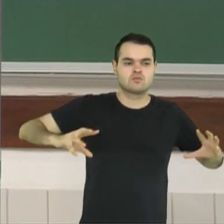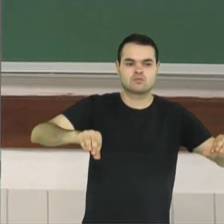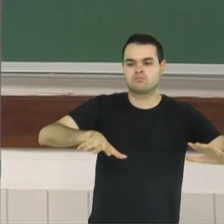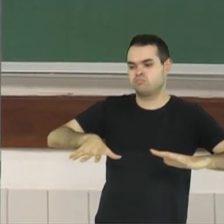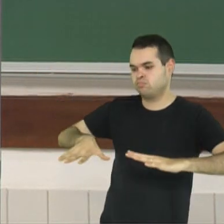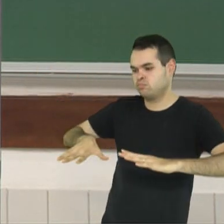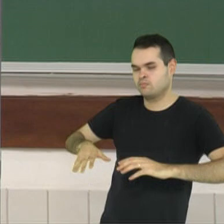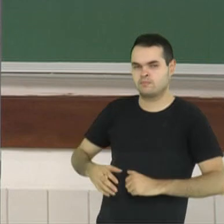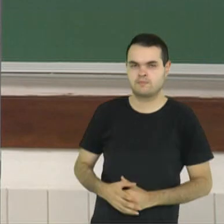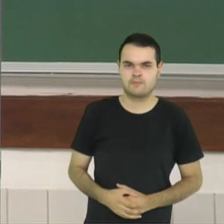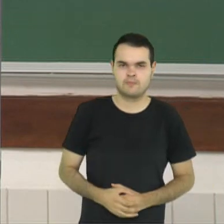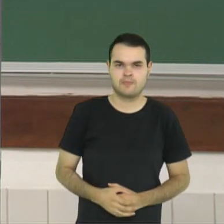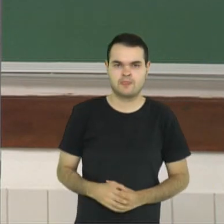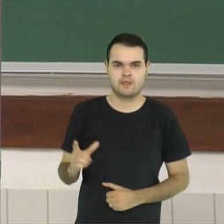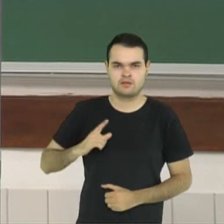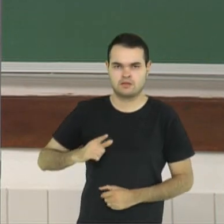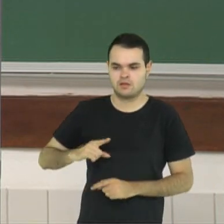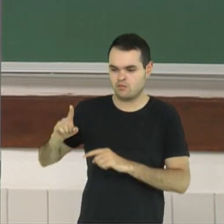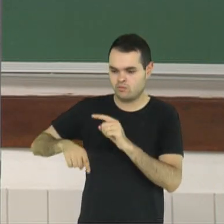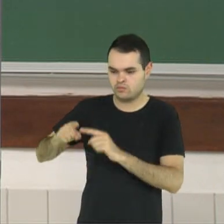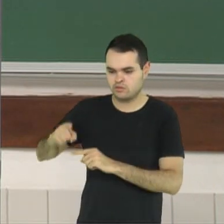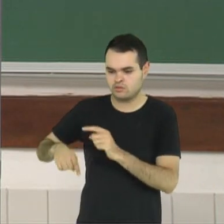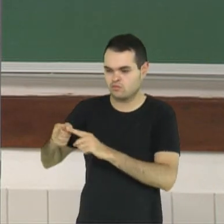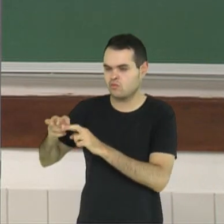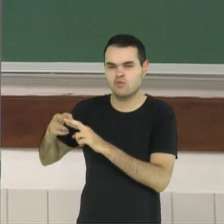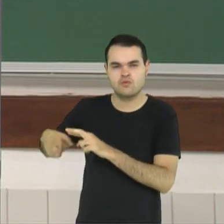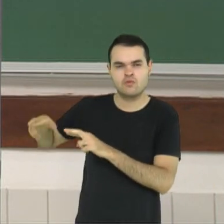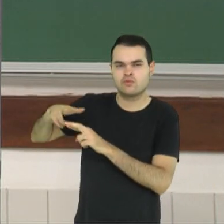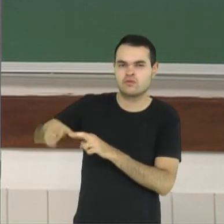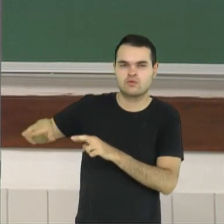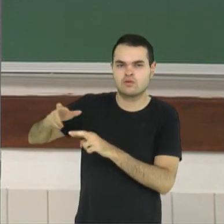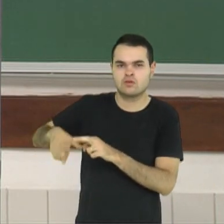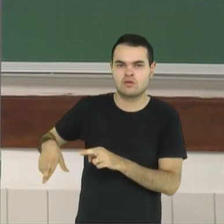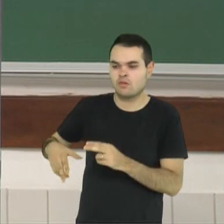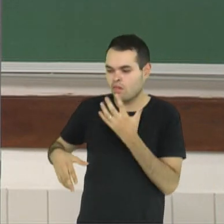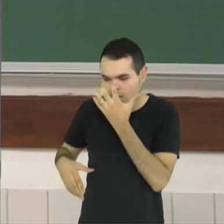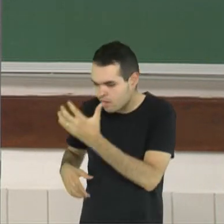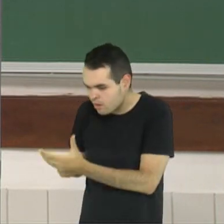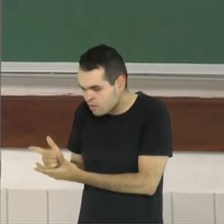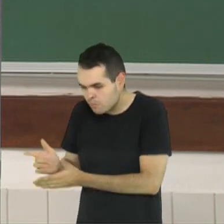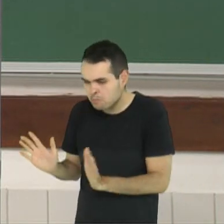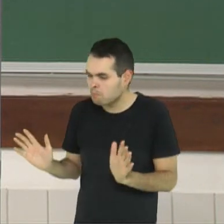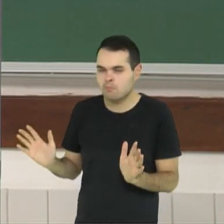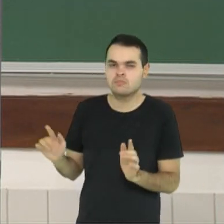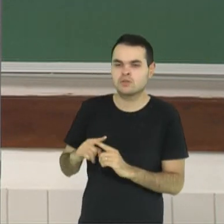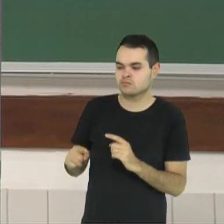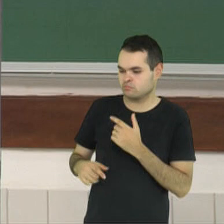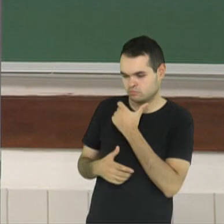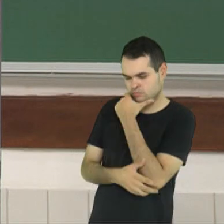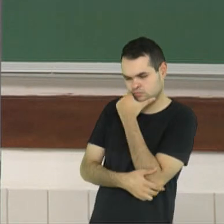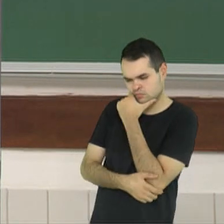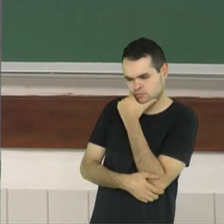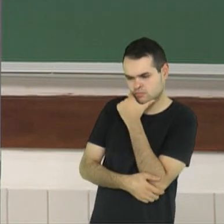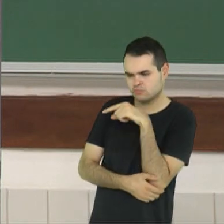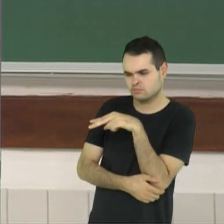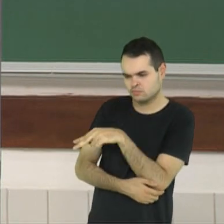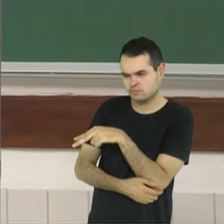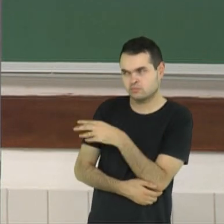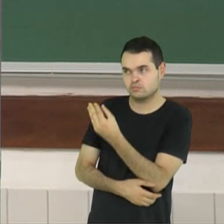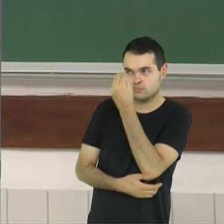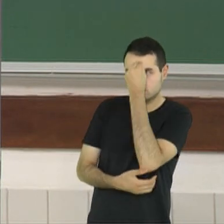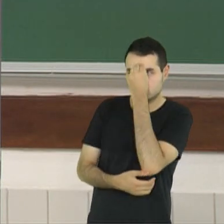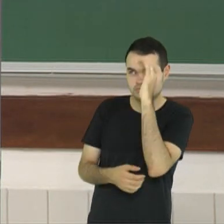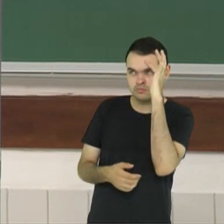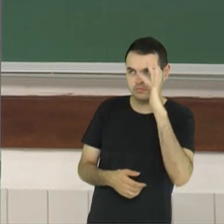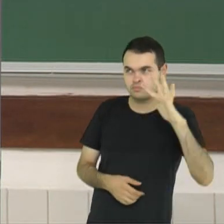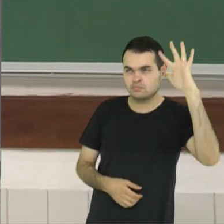tenho objetos que são reutilizados, não existe uma atração para mim comprar alguma coisa utilizada, mas existe uma atração para mim contemplar e ver o que